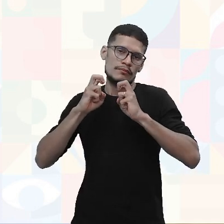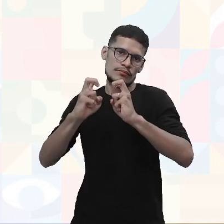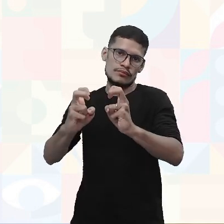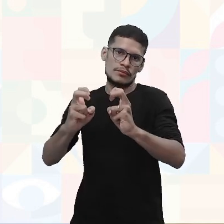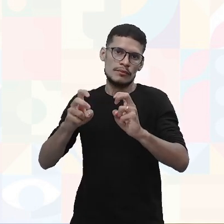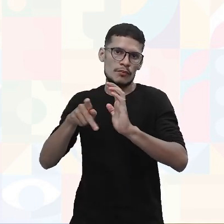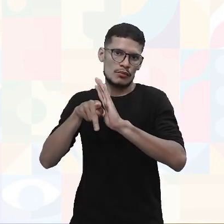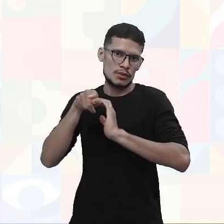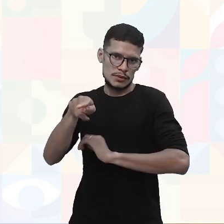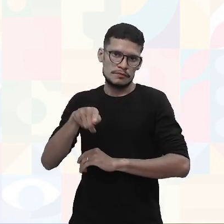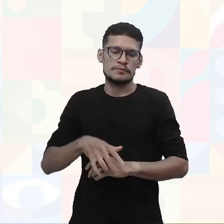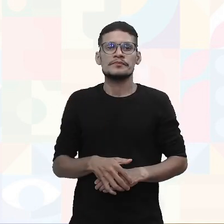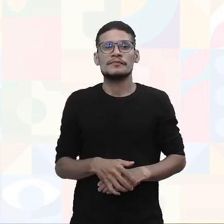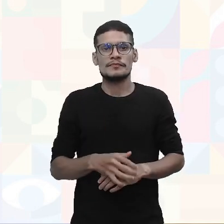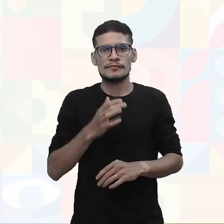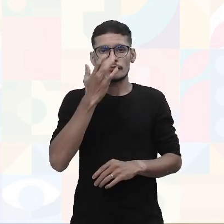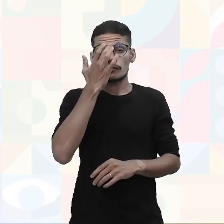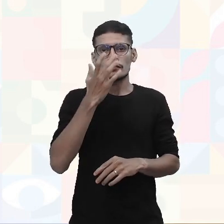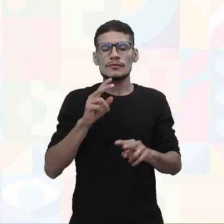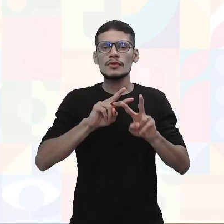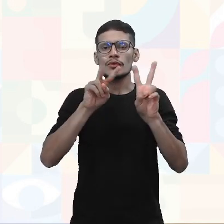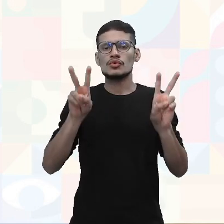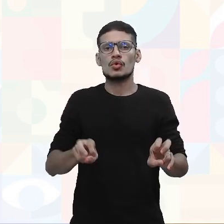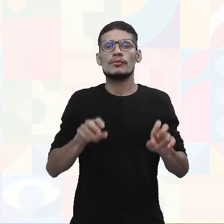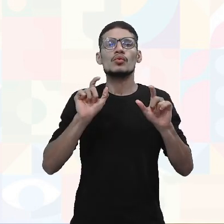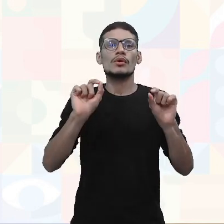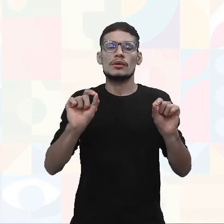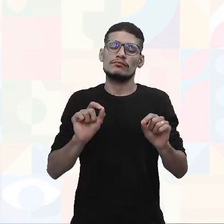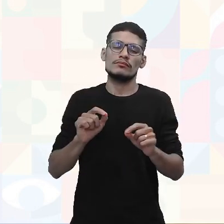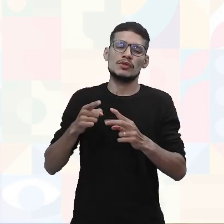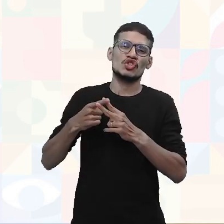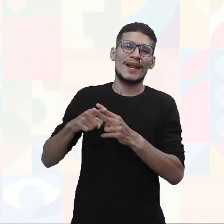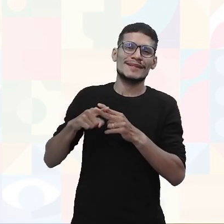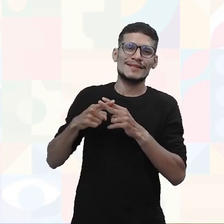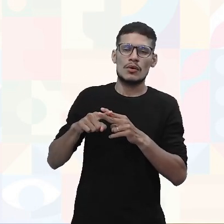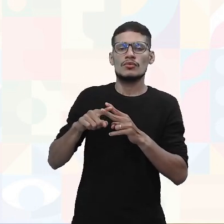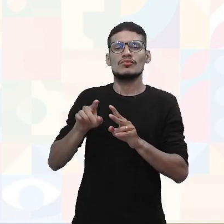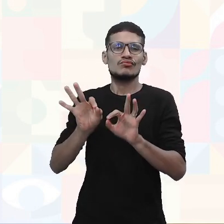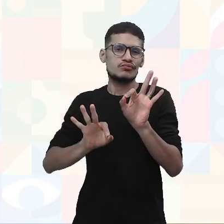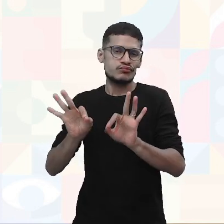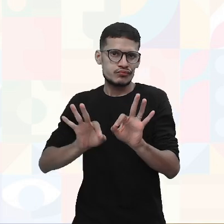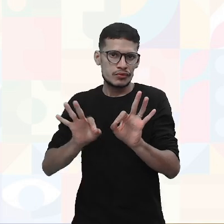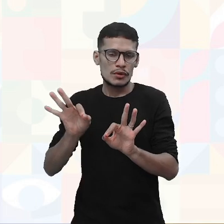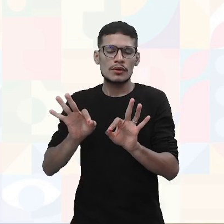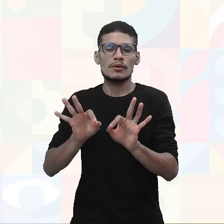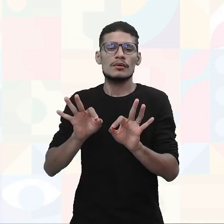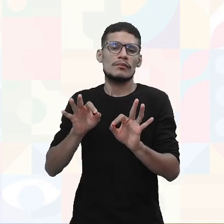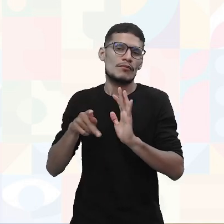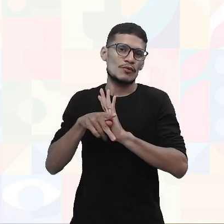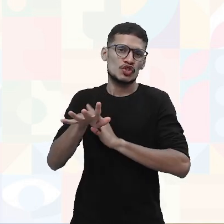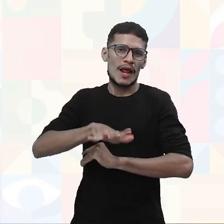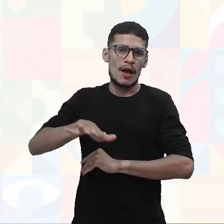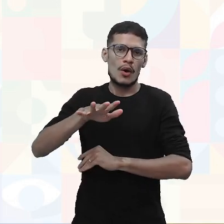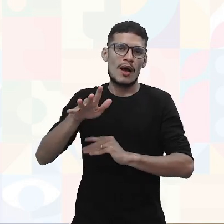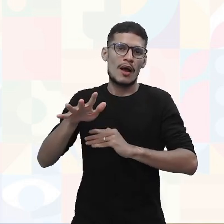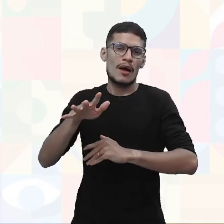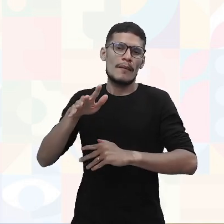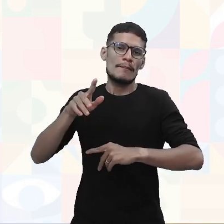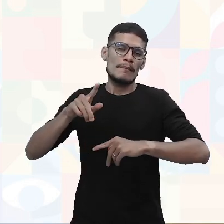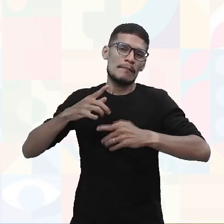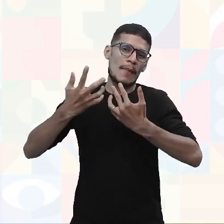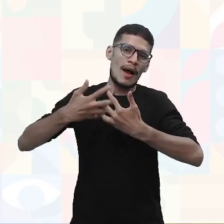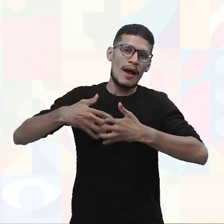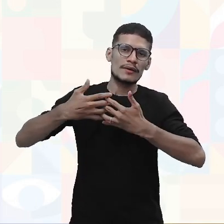tempo. Sobre essa questão dessas instalações, agora indo para esse geral de máquinas e equipamentos, a gente vai